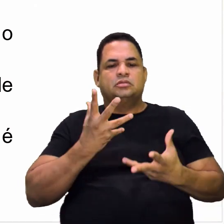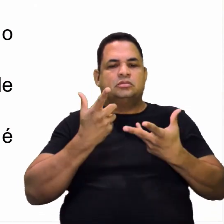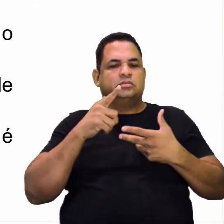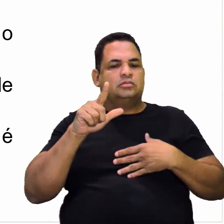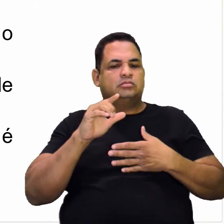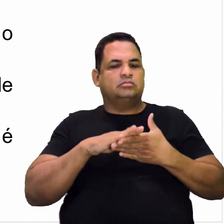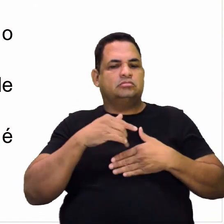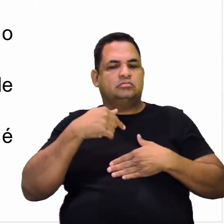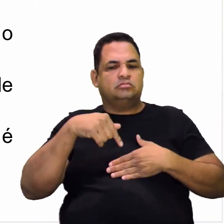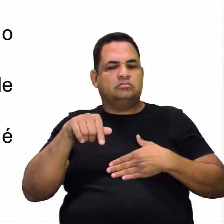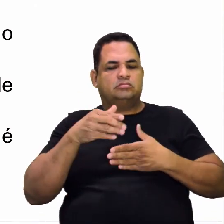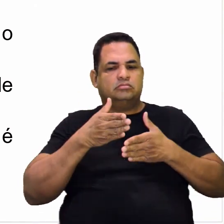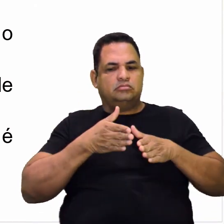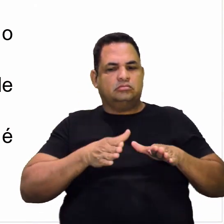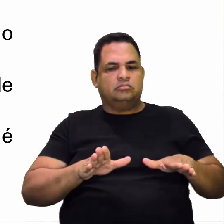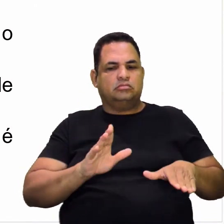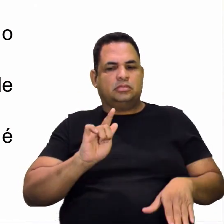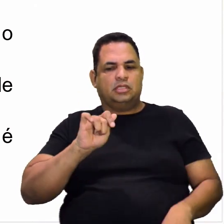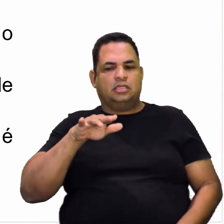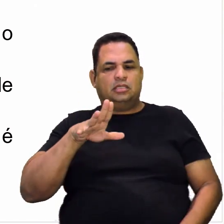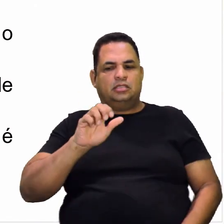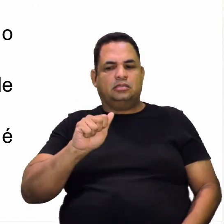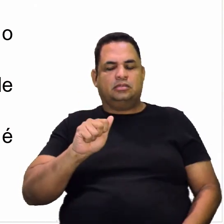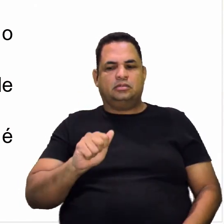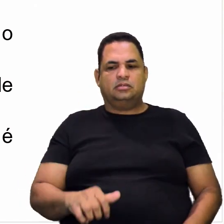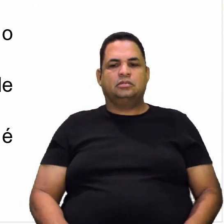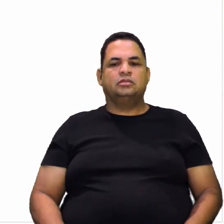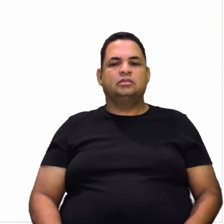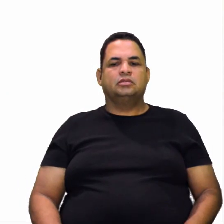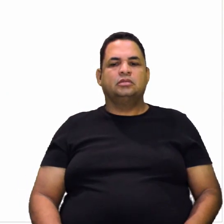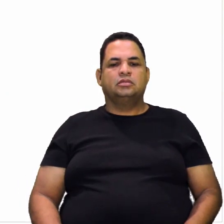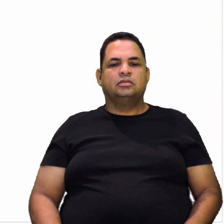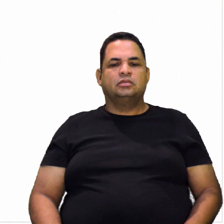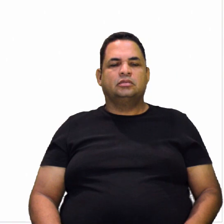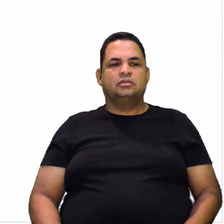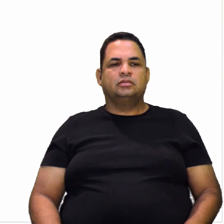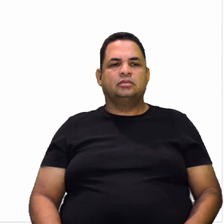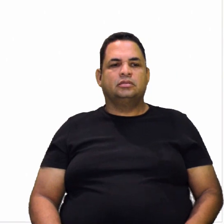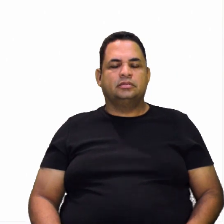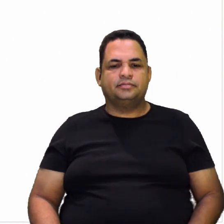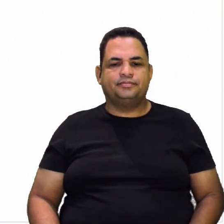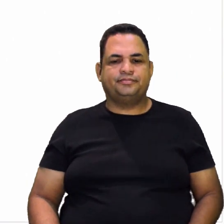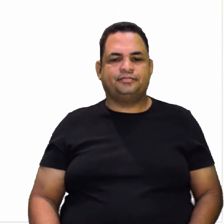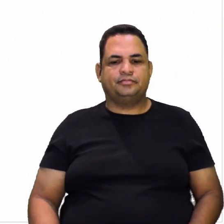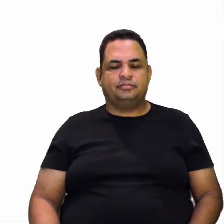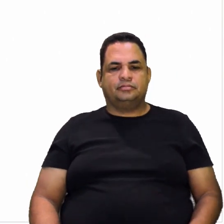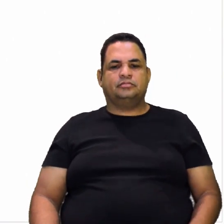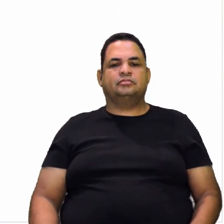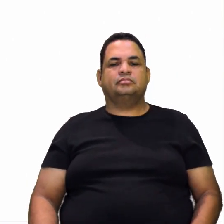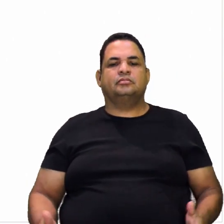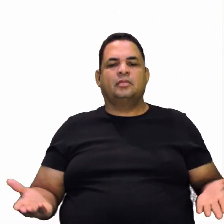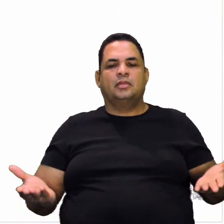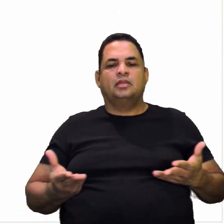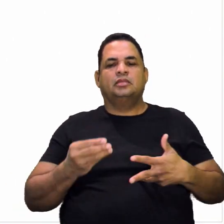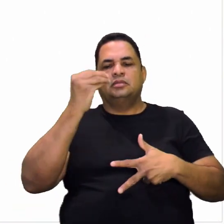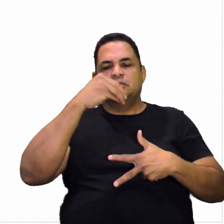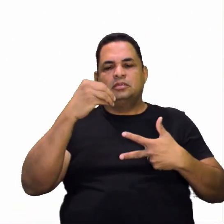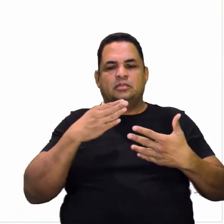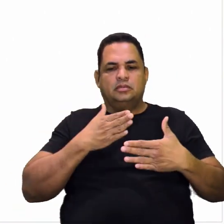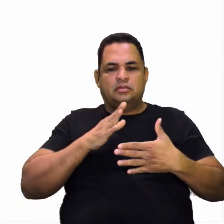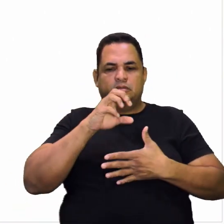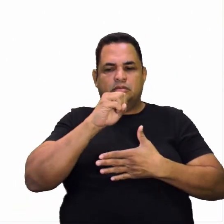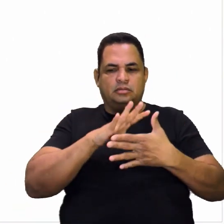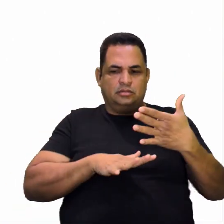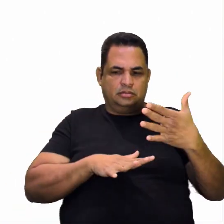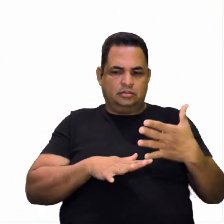do vento de Gaia, que é da terra. Bom, partimos agora para a questão do Enem.